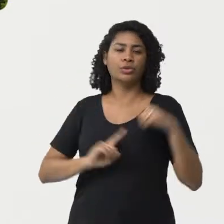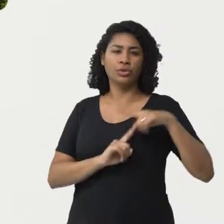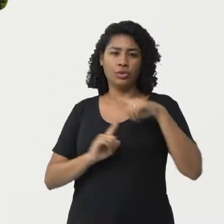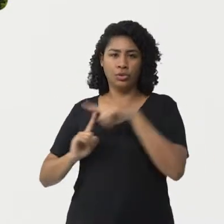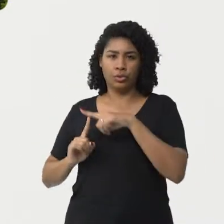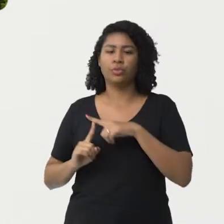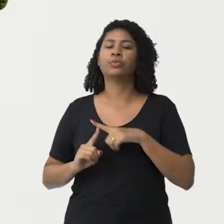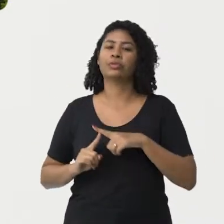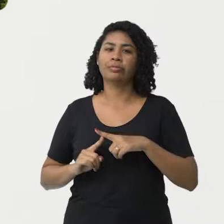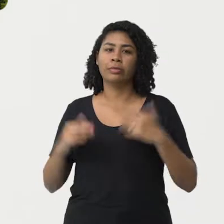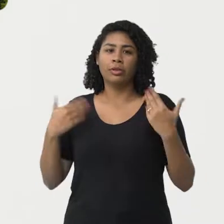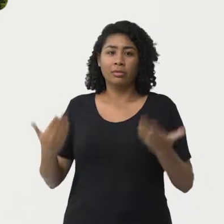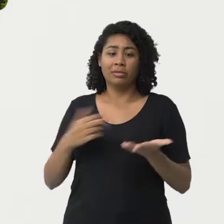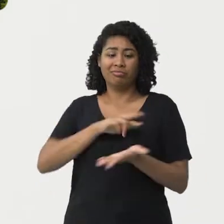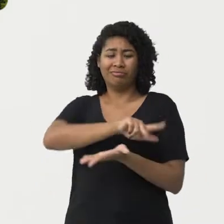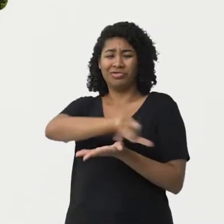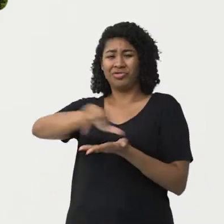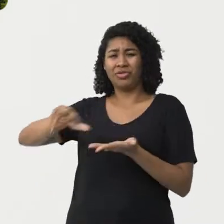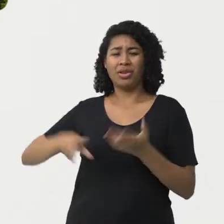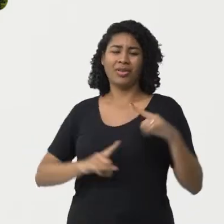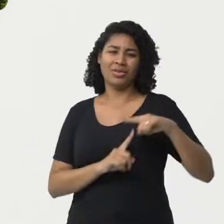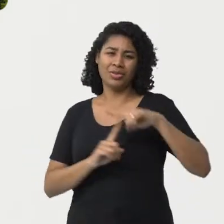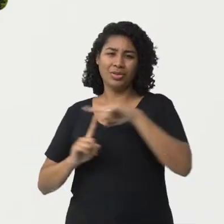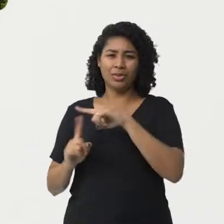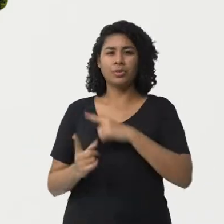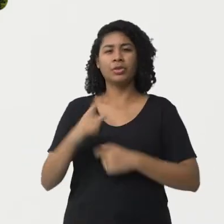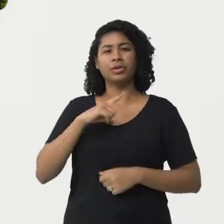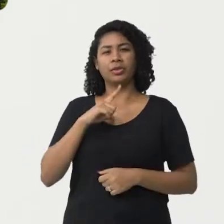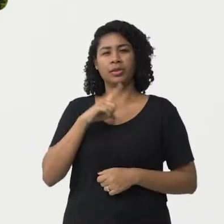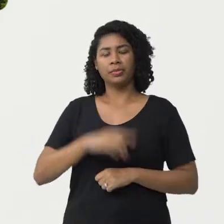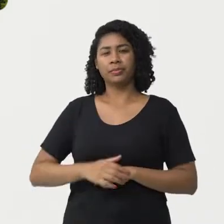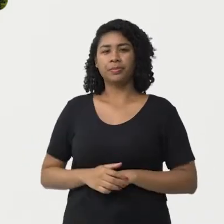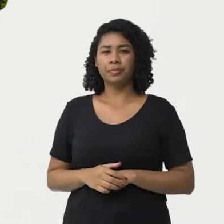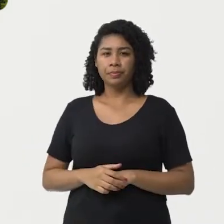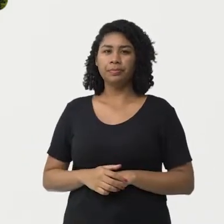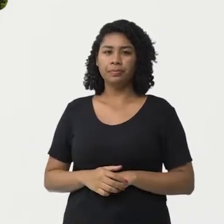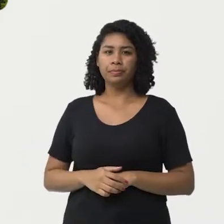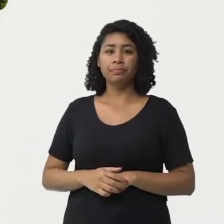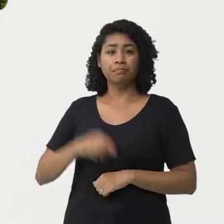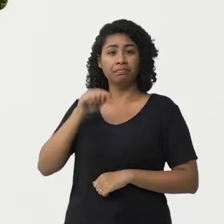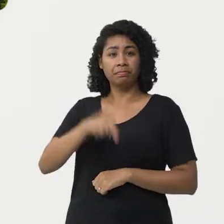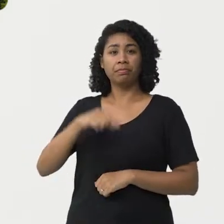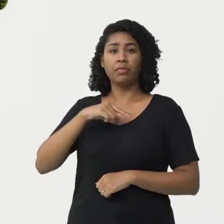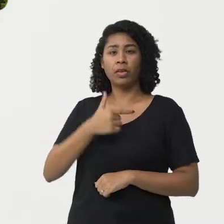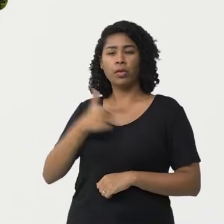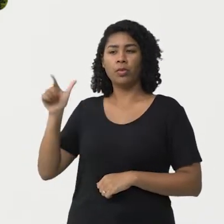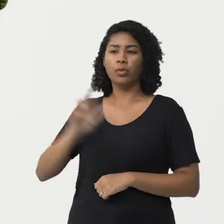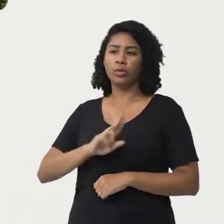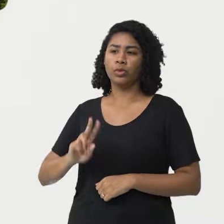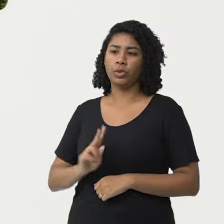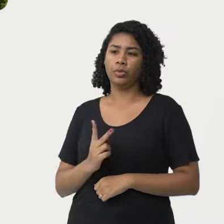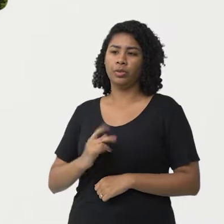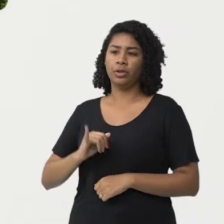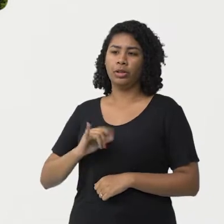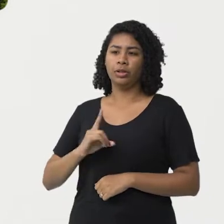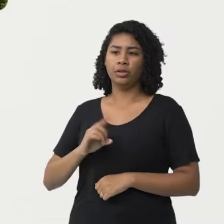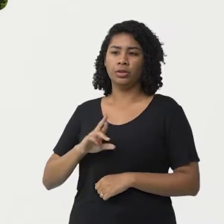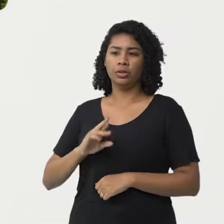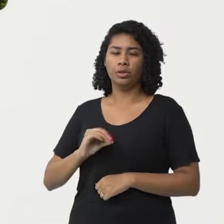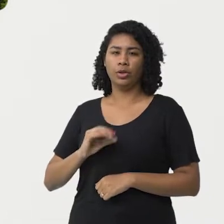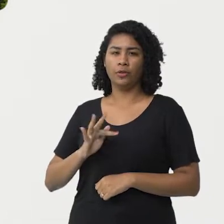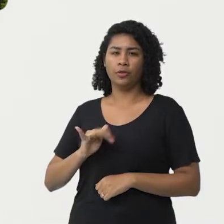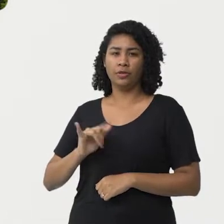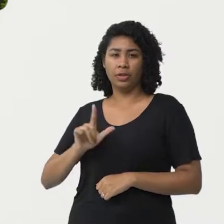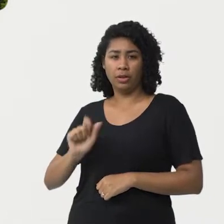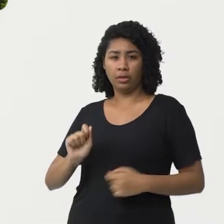plantas. Então, é uma vegetação bastante heterogênea. E também diz que é uma vegetação hidrófila. Isso quer dizer que é uma vegetação que